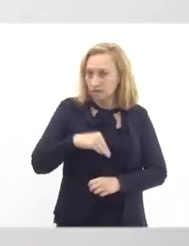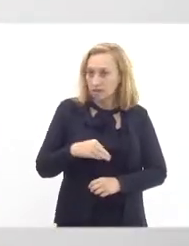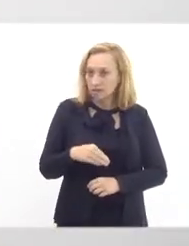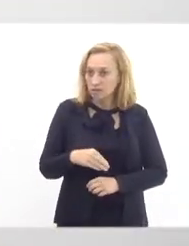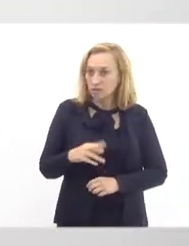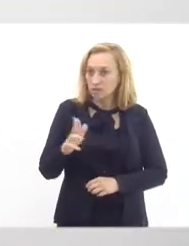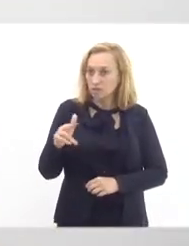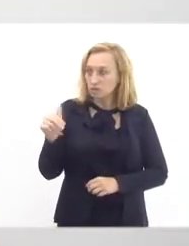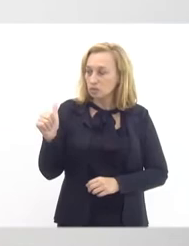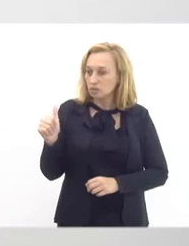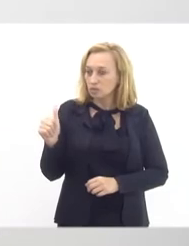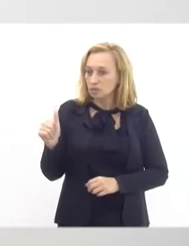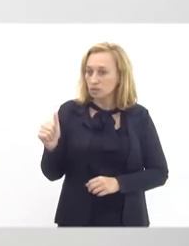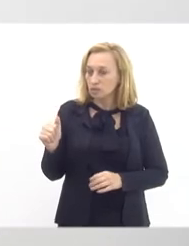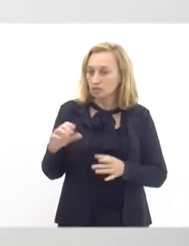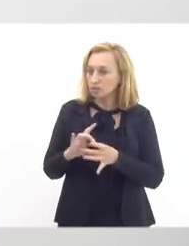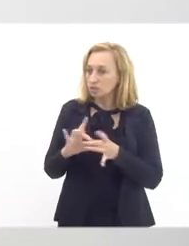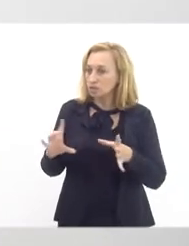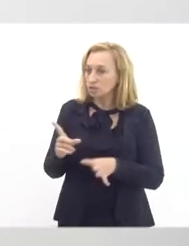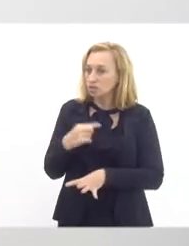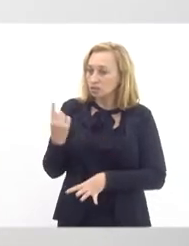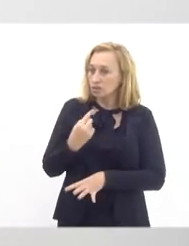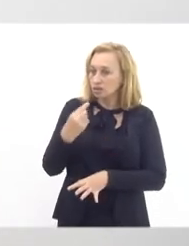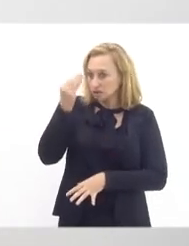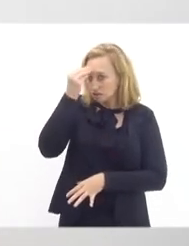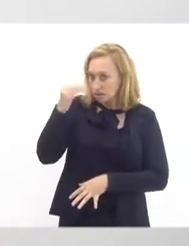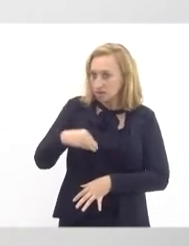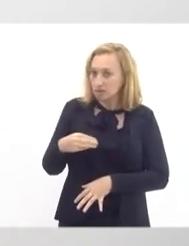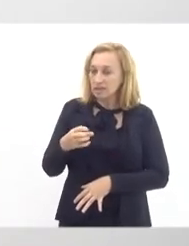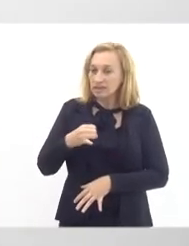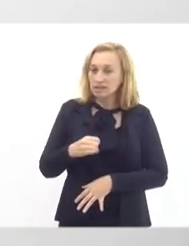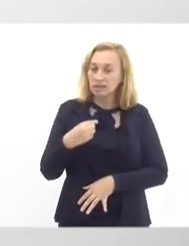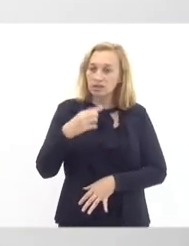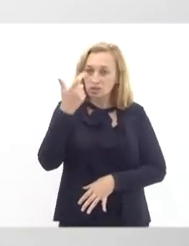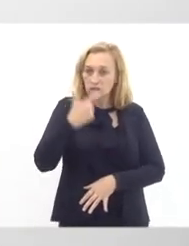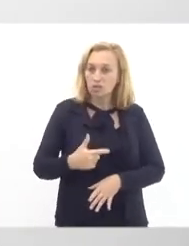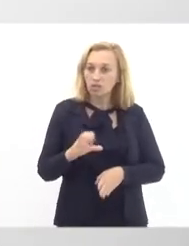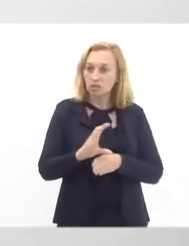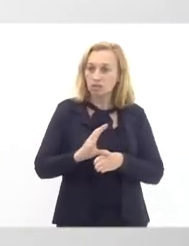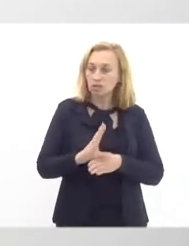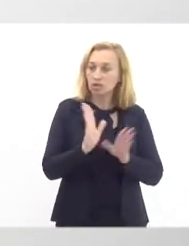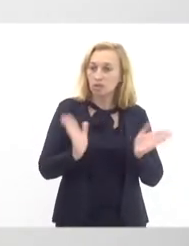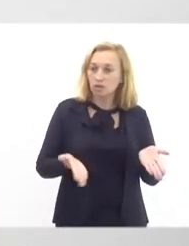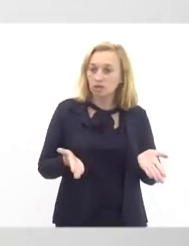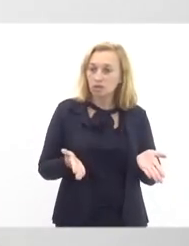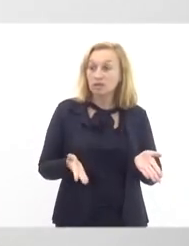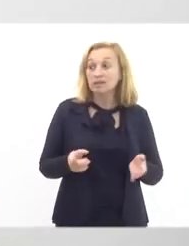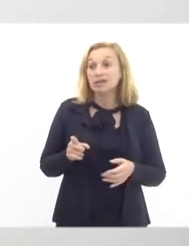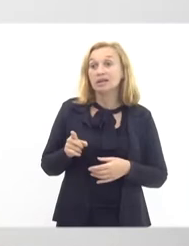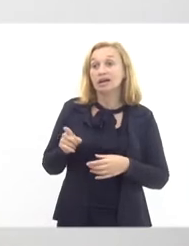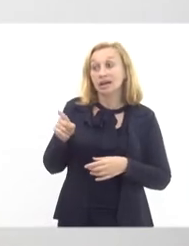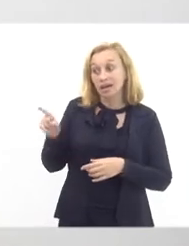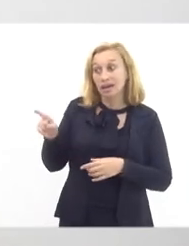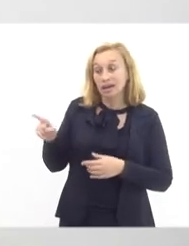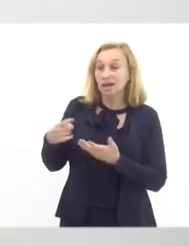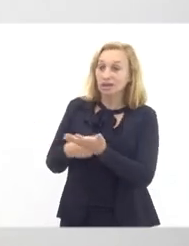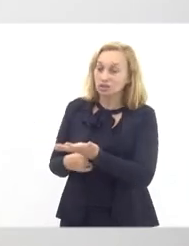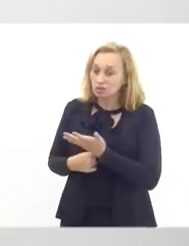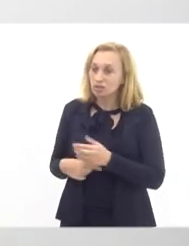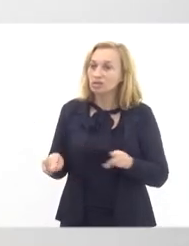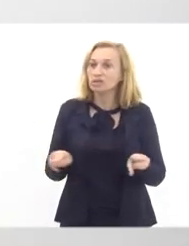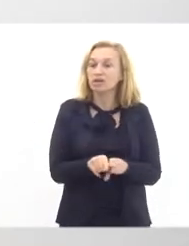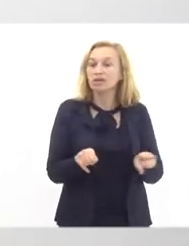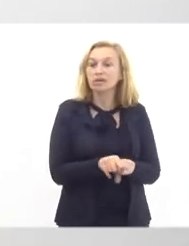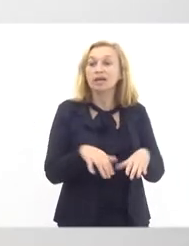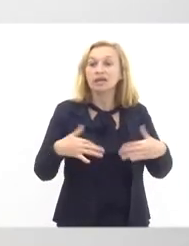ela nunca nos permitiu desistir. Se estou conselheira hoje, também tem o dedinho dela.